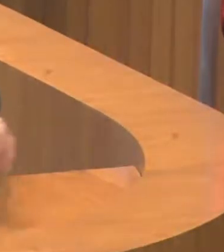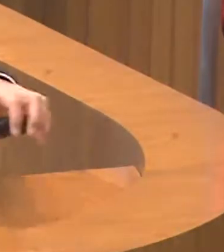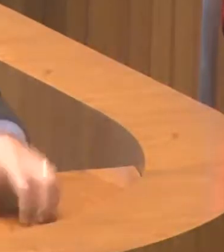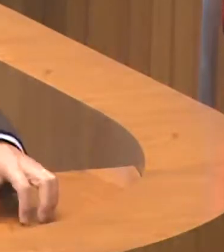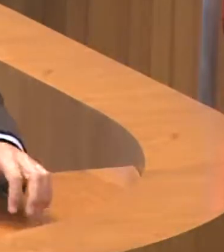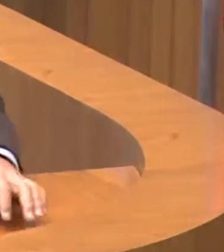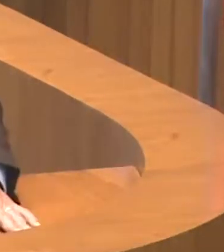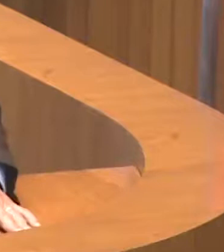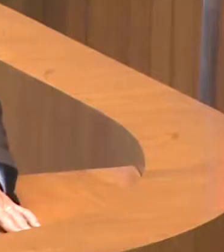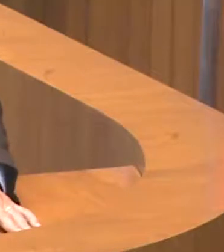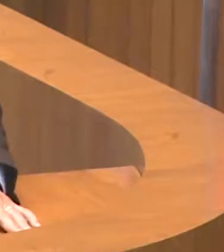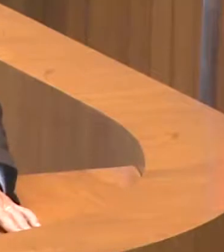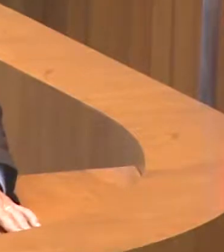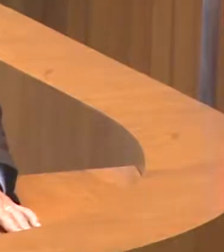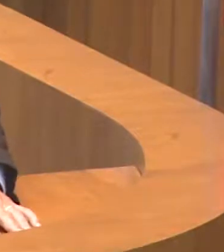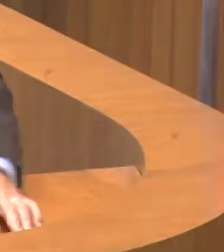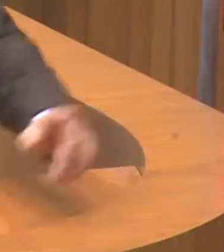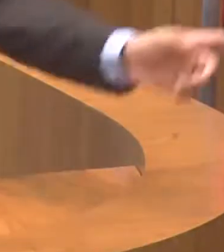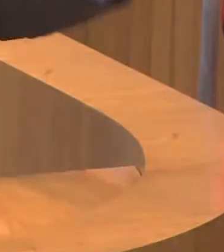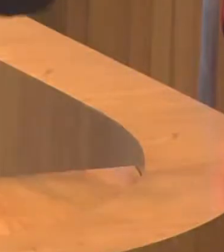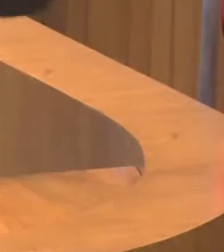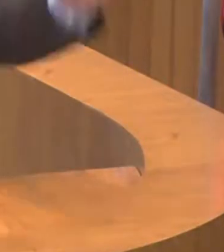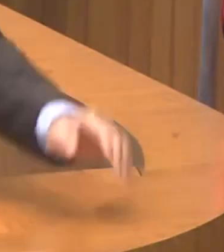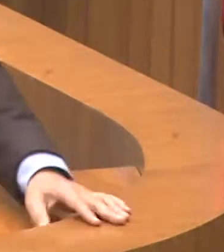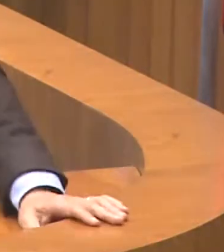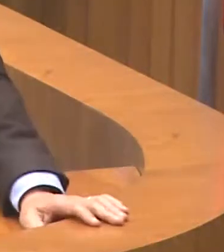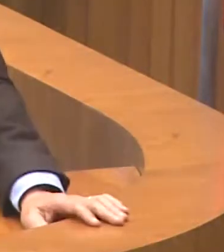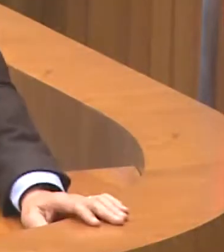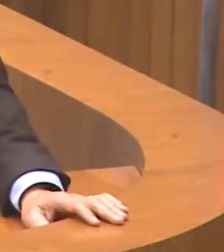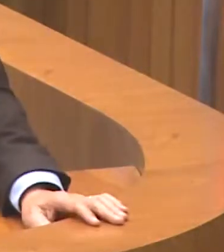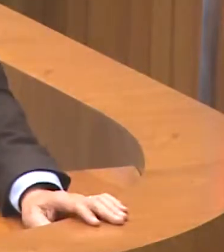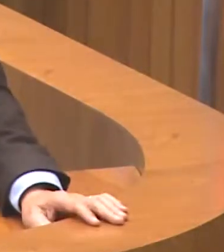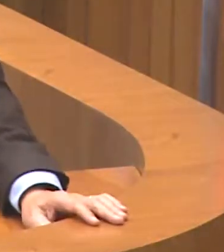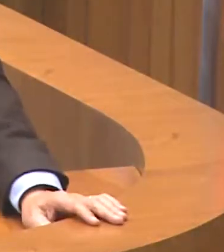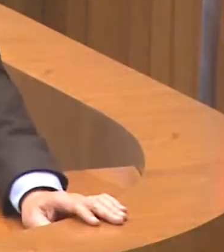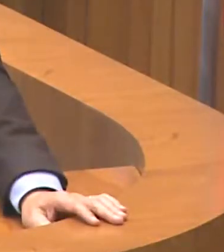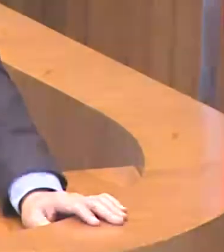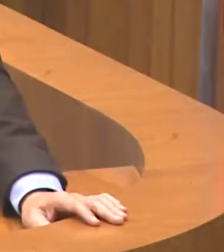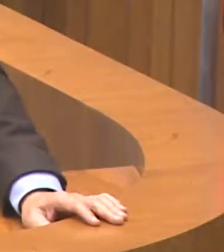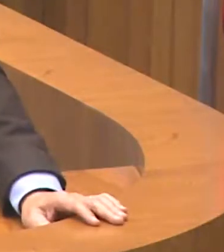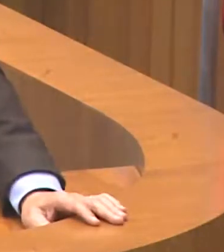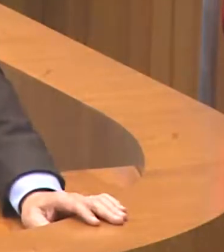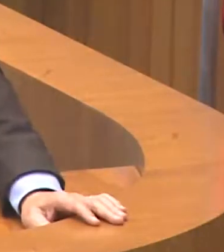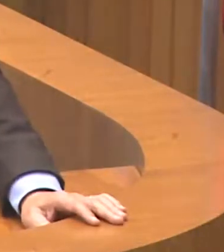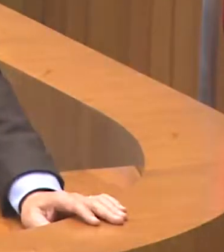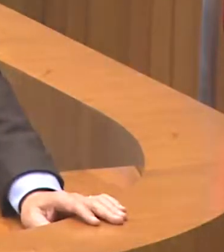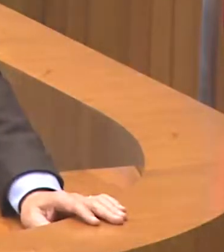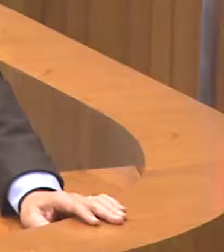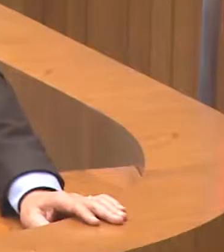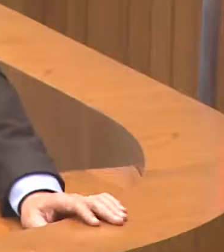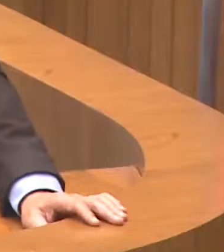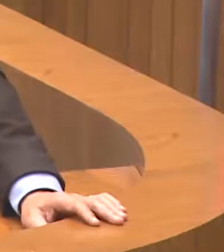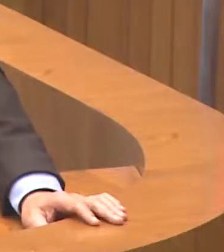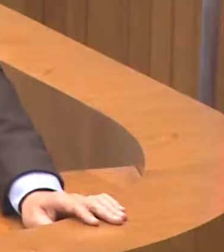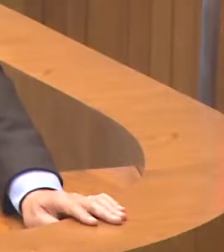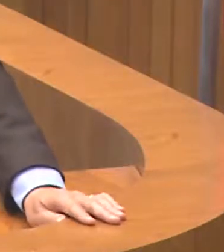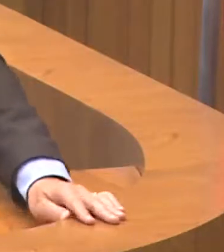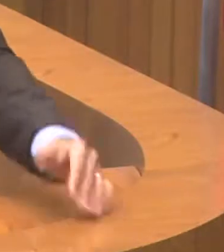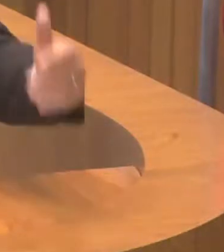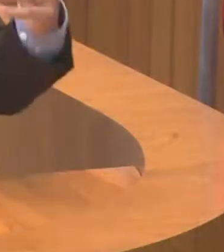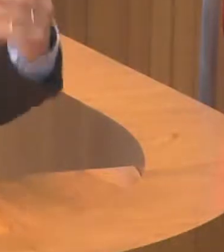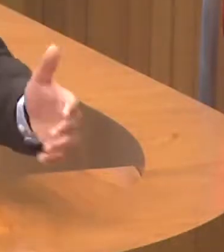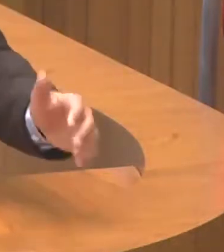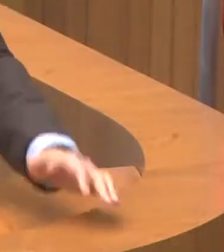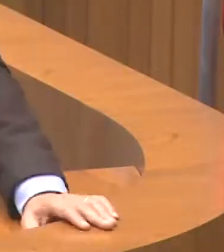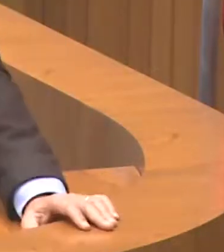como na zona rural. Pode ser o mais longínquo povoado, mas é o vereador é quem conhece a realidade dos problemas. Então, tem que